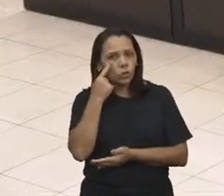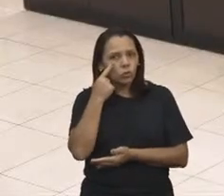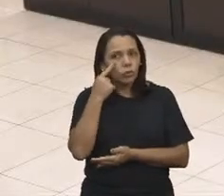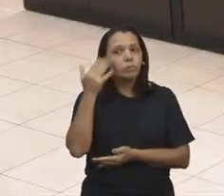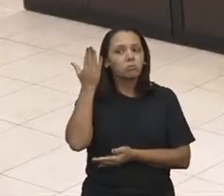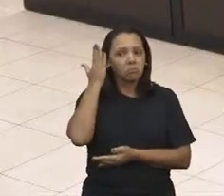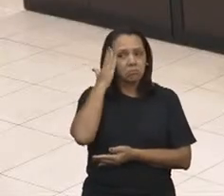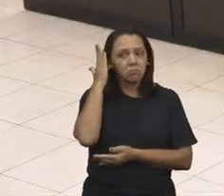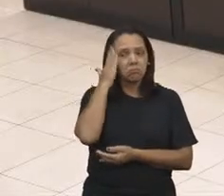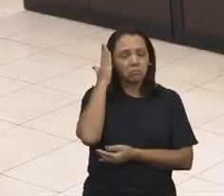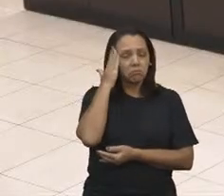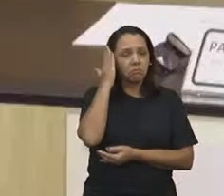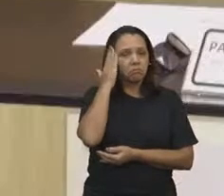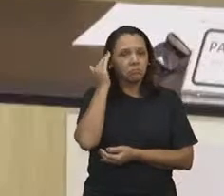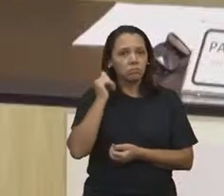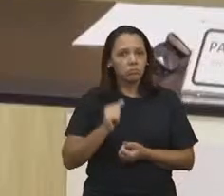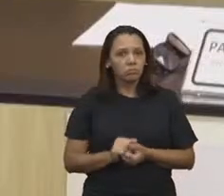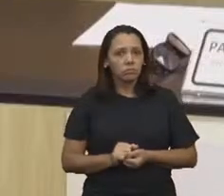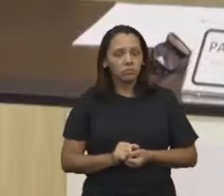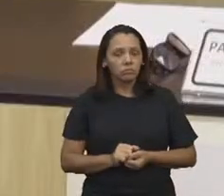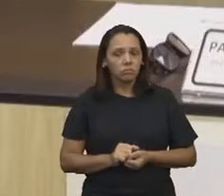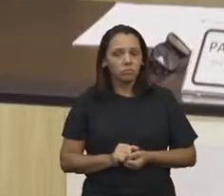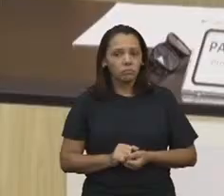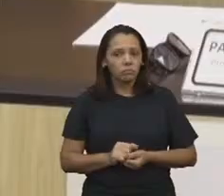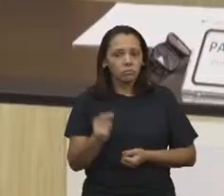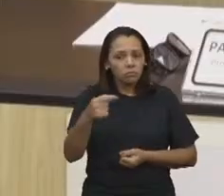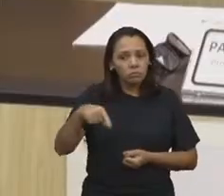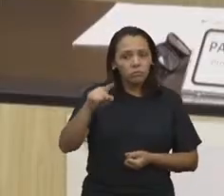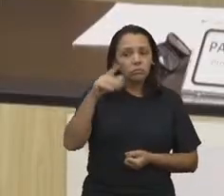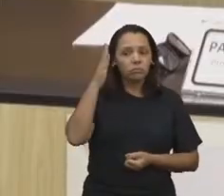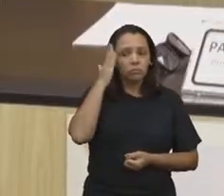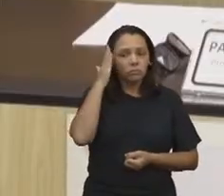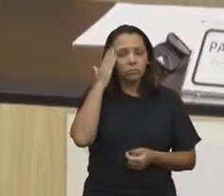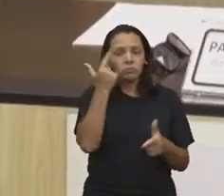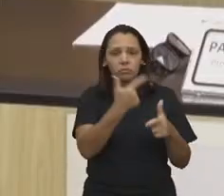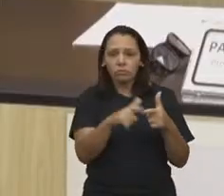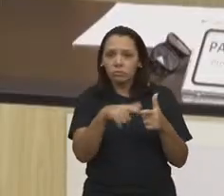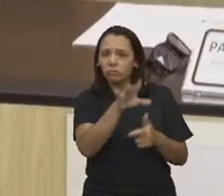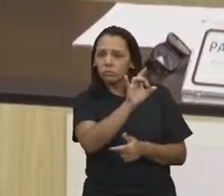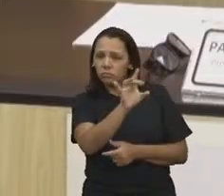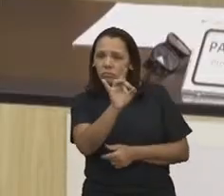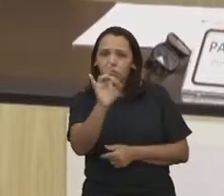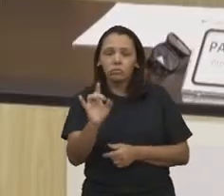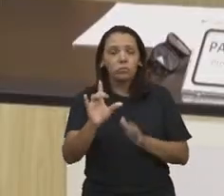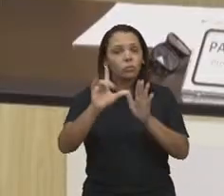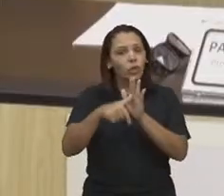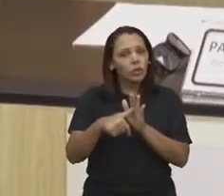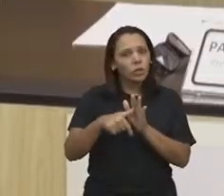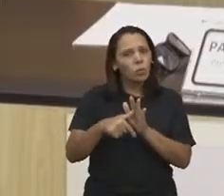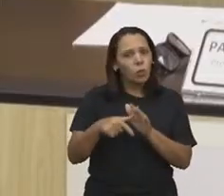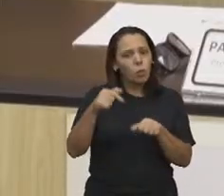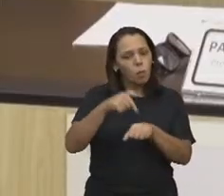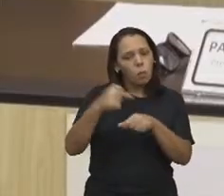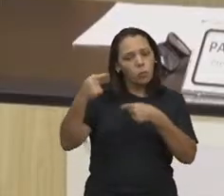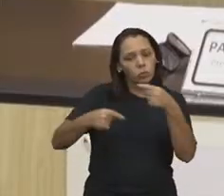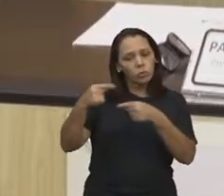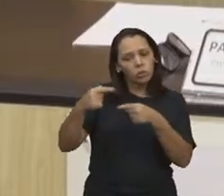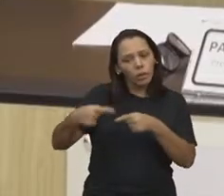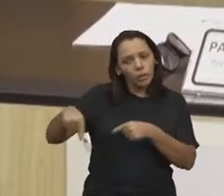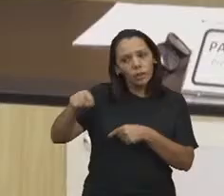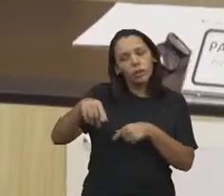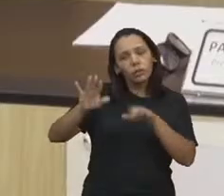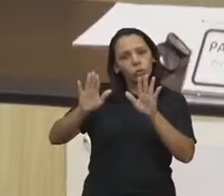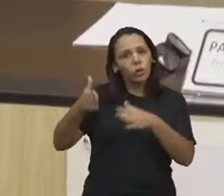saber, né, para que eles possam saber do problema de vocês, para depois, quando a gente sentar para discutir, eles já estão inteirados